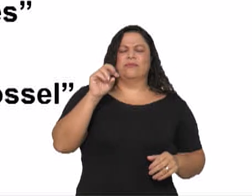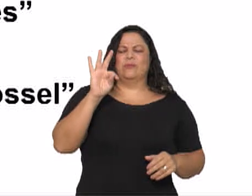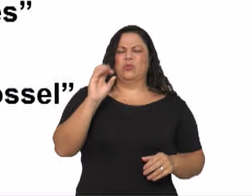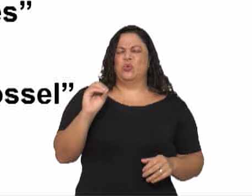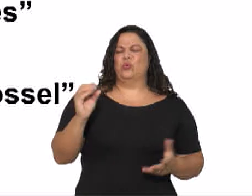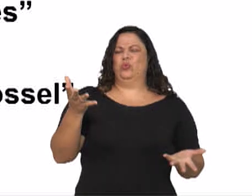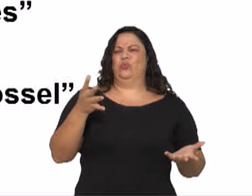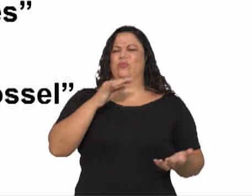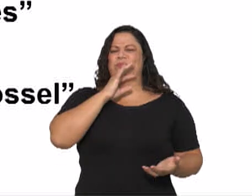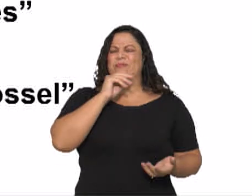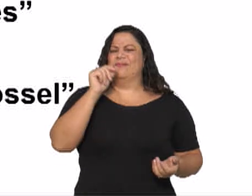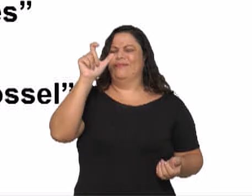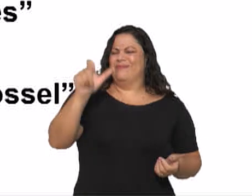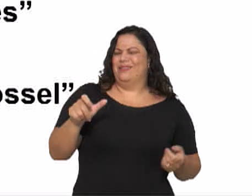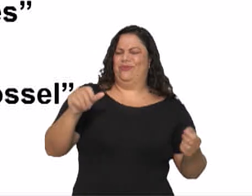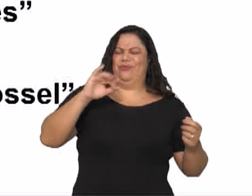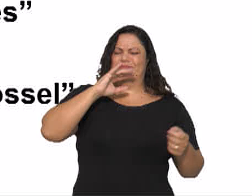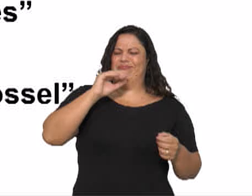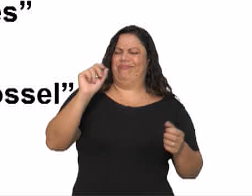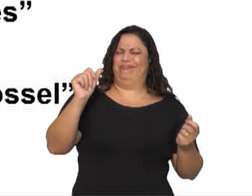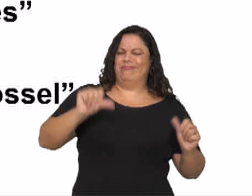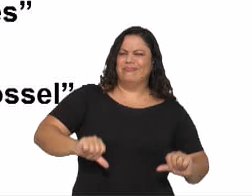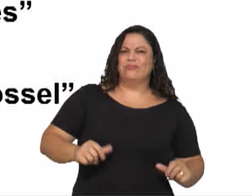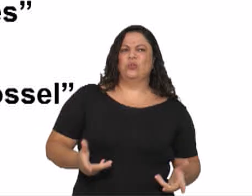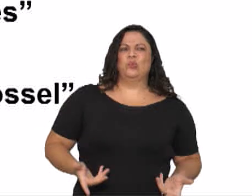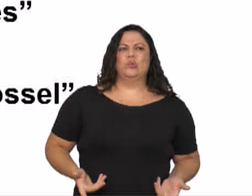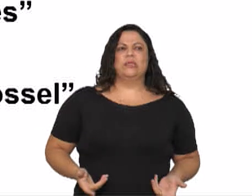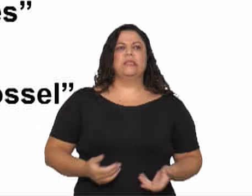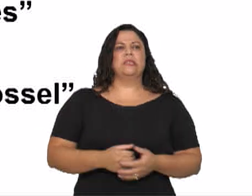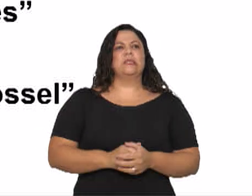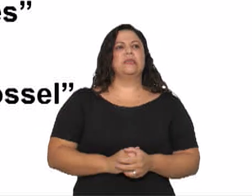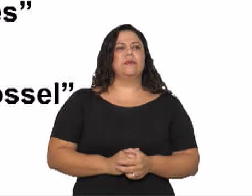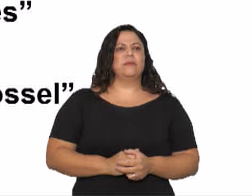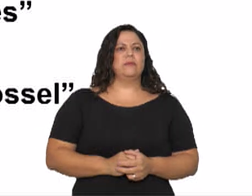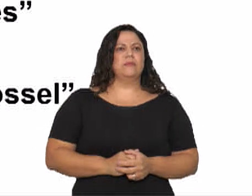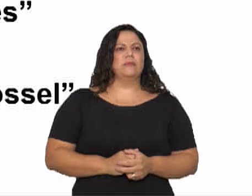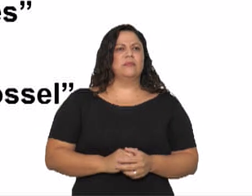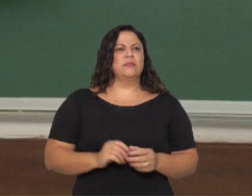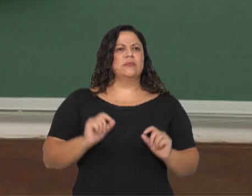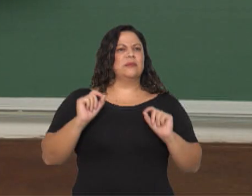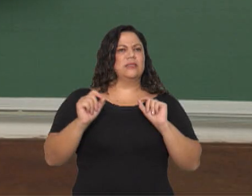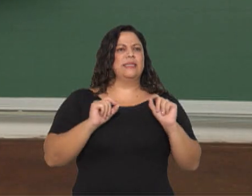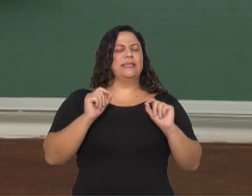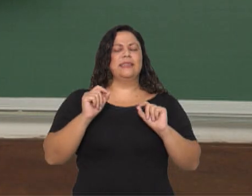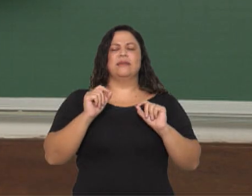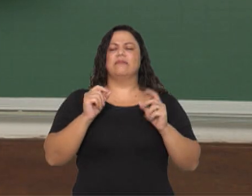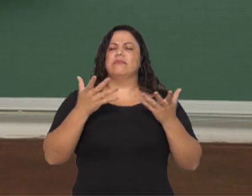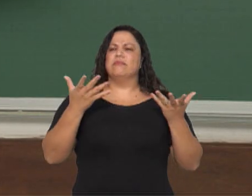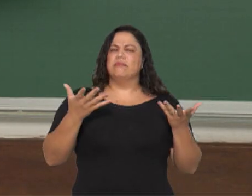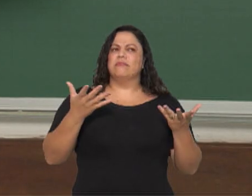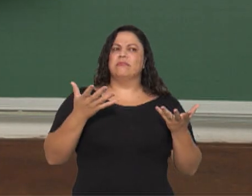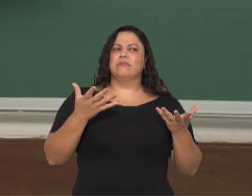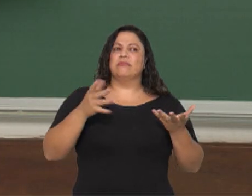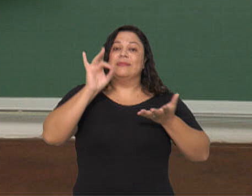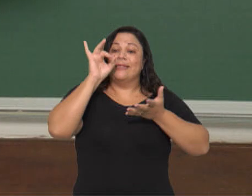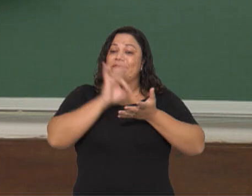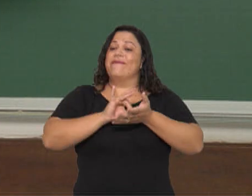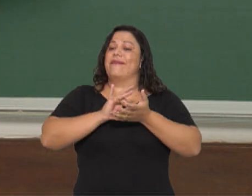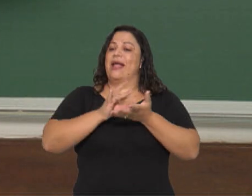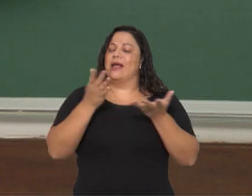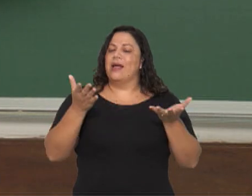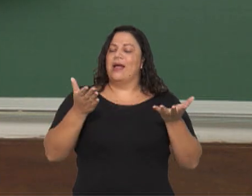um adjetivo. De hecho, assunto sobre o que se trata. De hecho, de fato. De hecho, vamos a